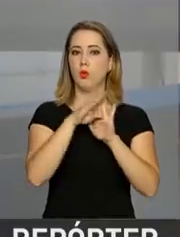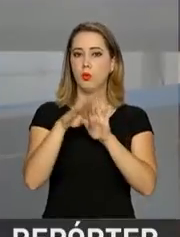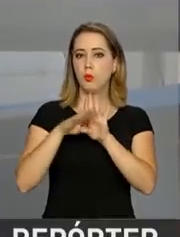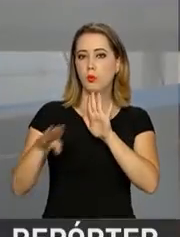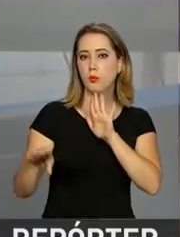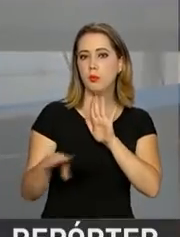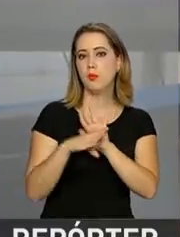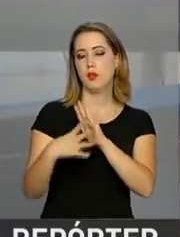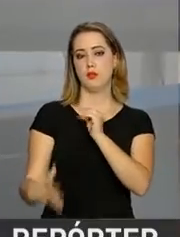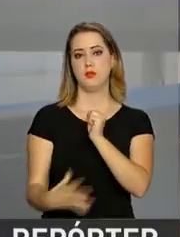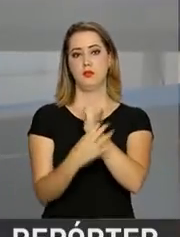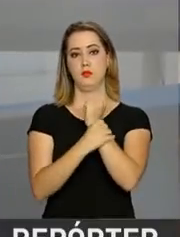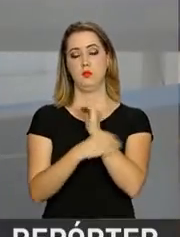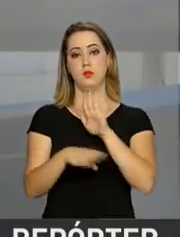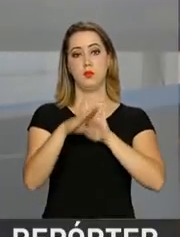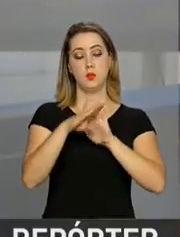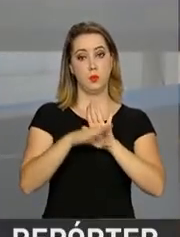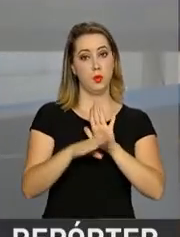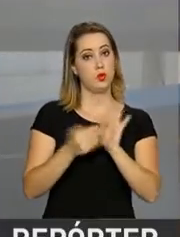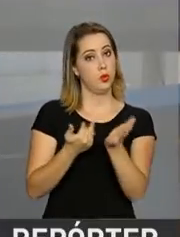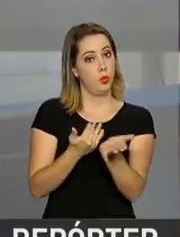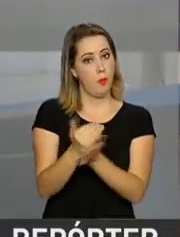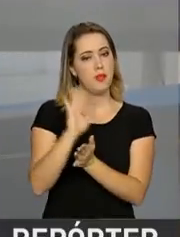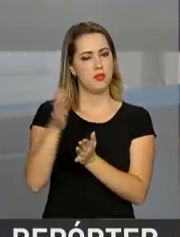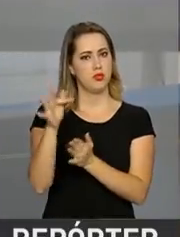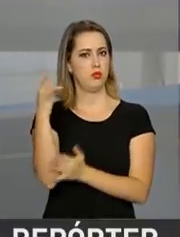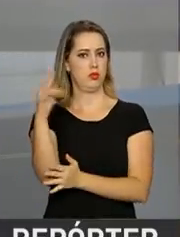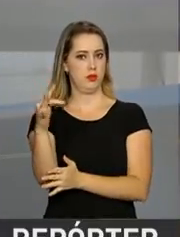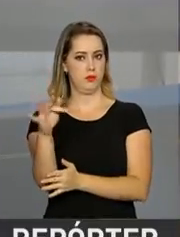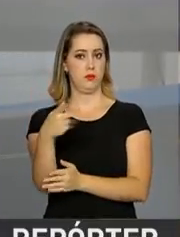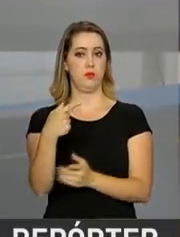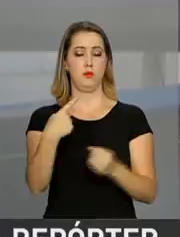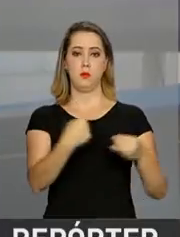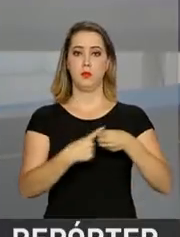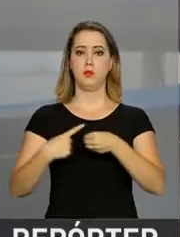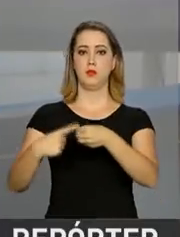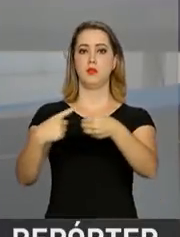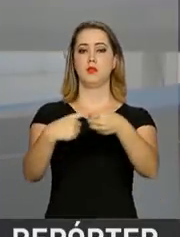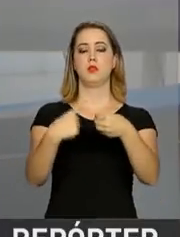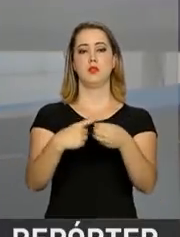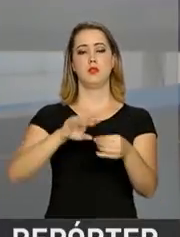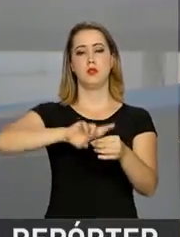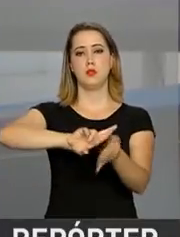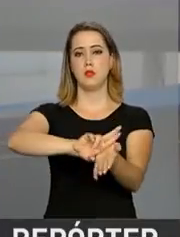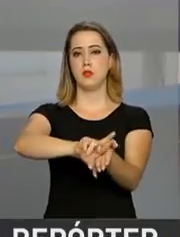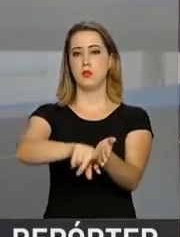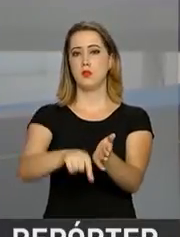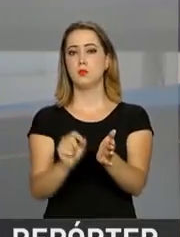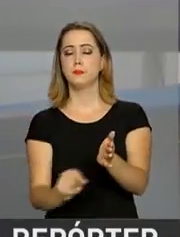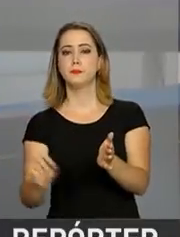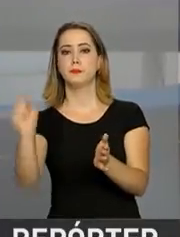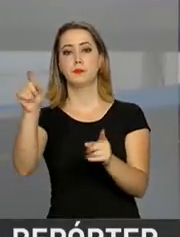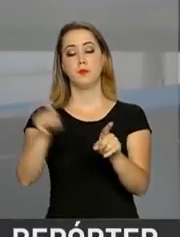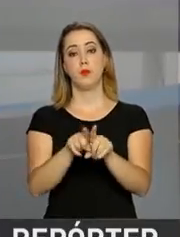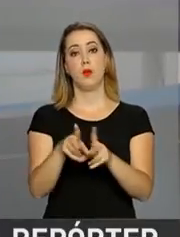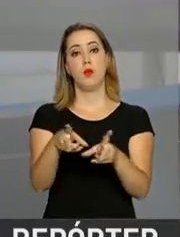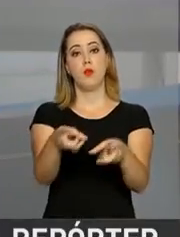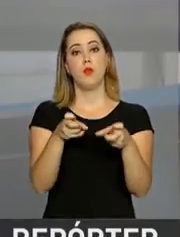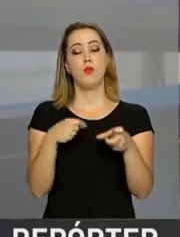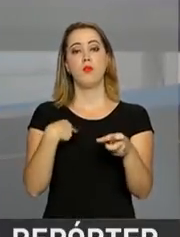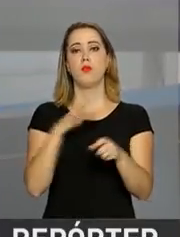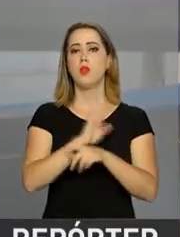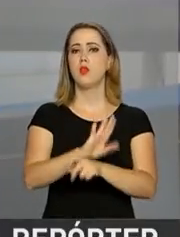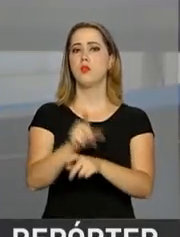segurança o projeto vai começar a ser executado em fevereiro pelas cidades de natal porto alegre e aracaju e prevê